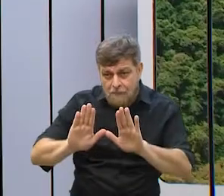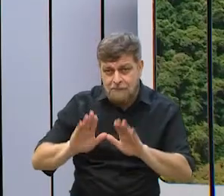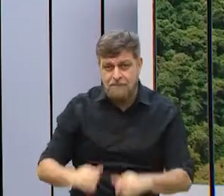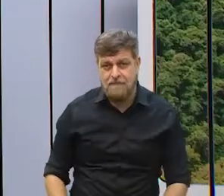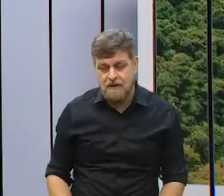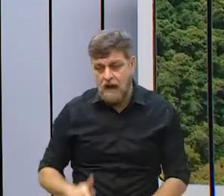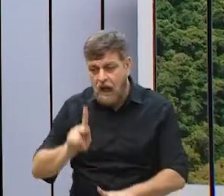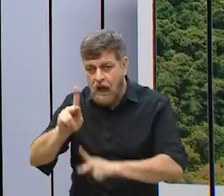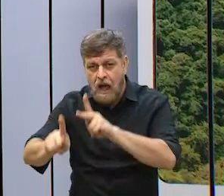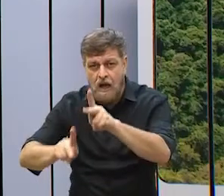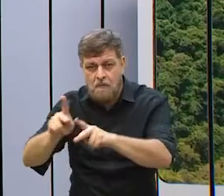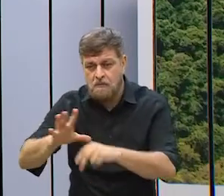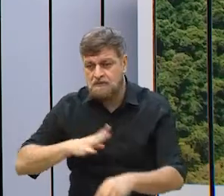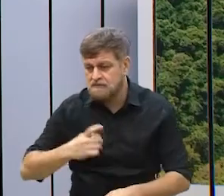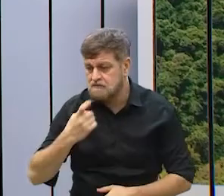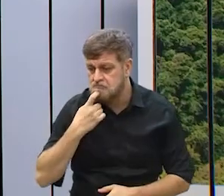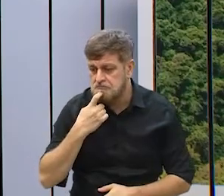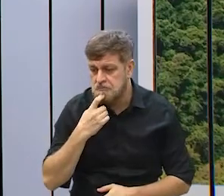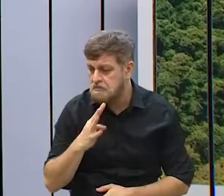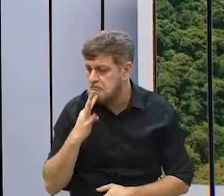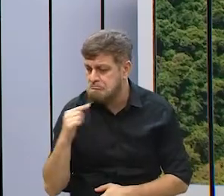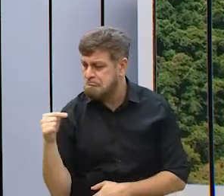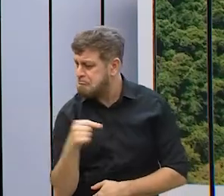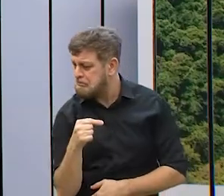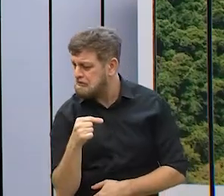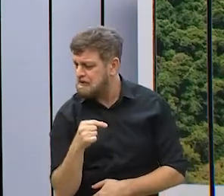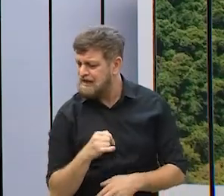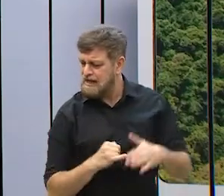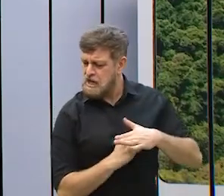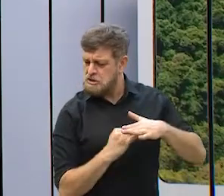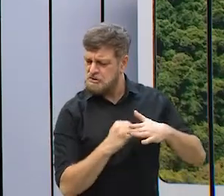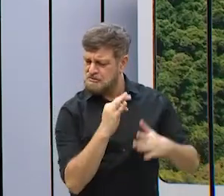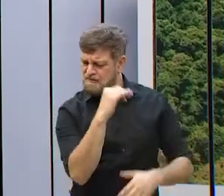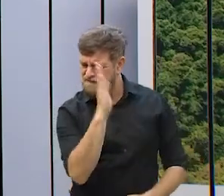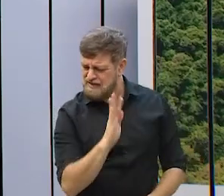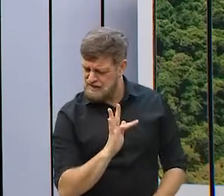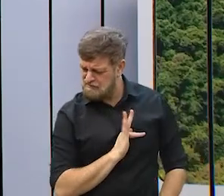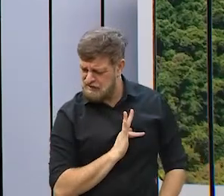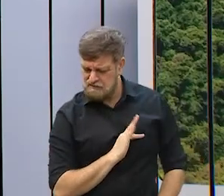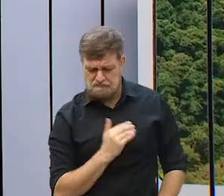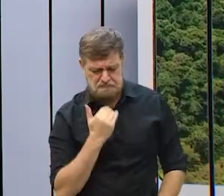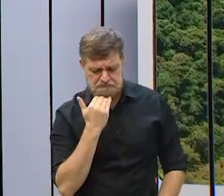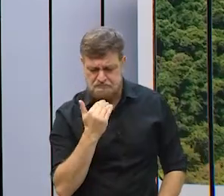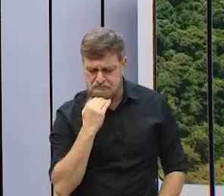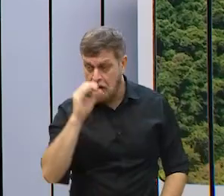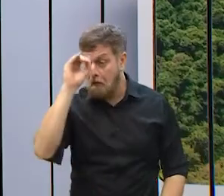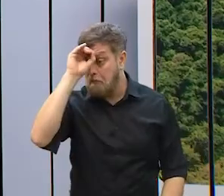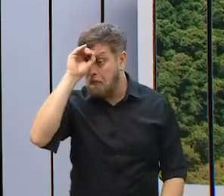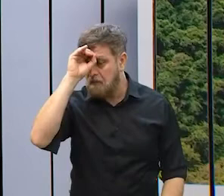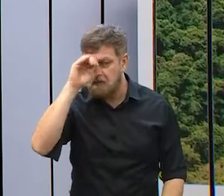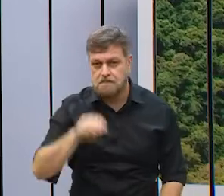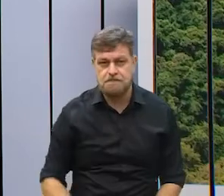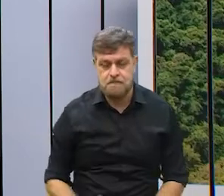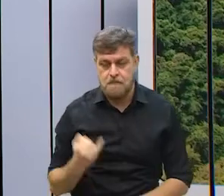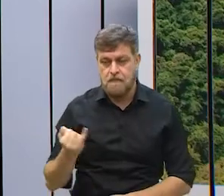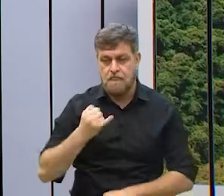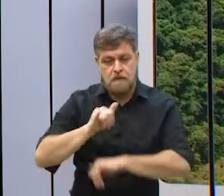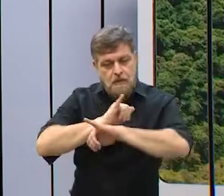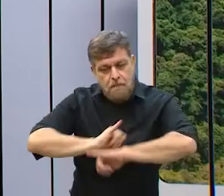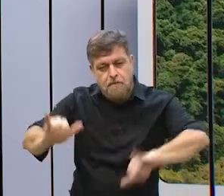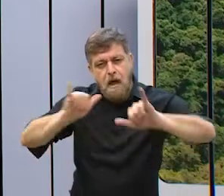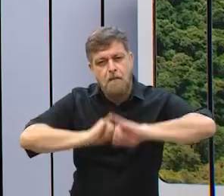parcela significativa da nossa população sequer conhece, muito menos tem acesso, né? Então, é importante que isso se propague,